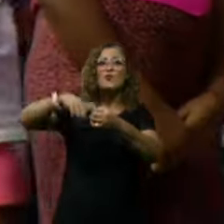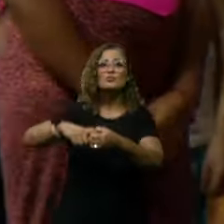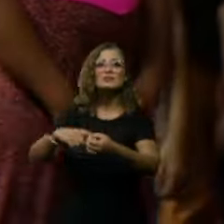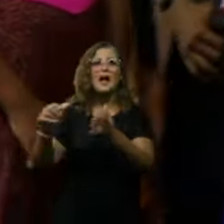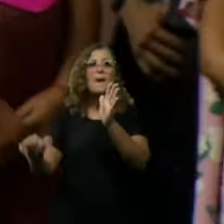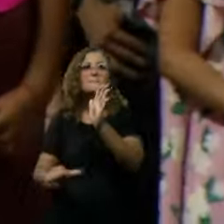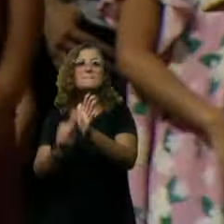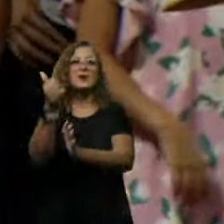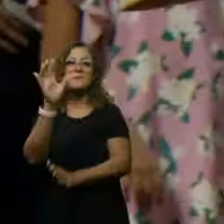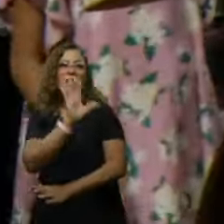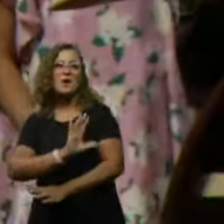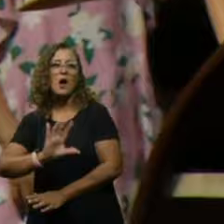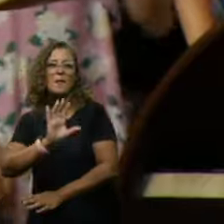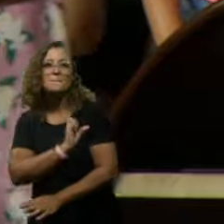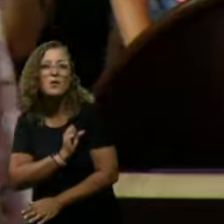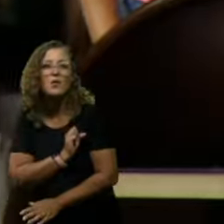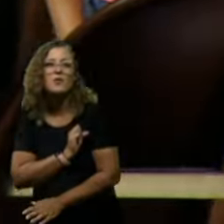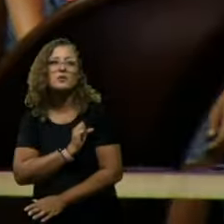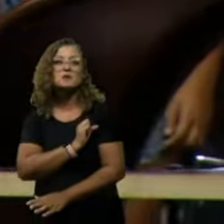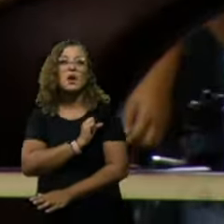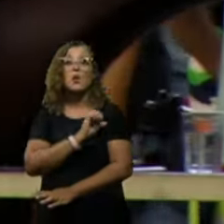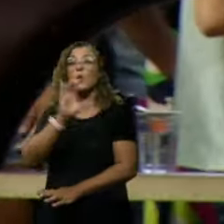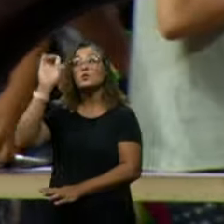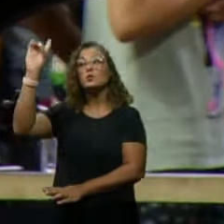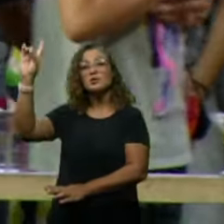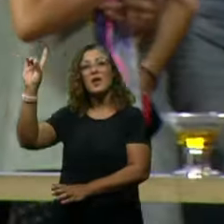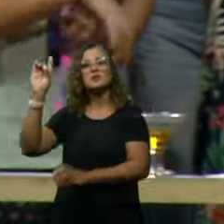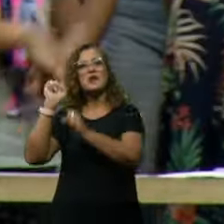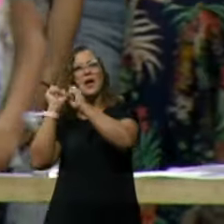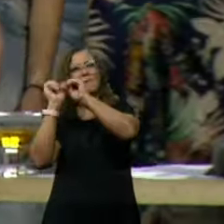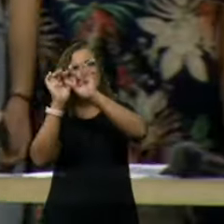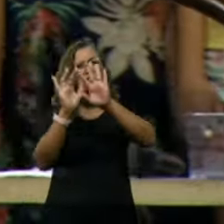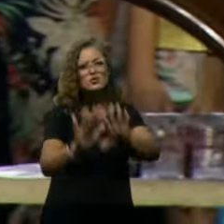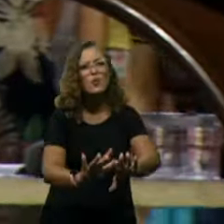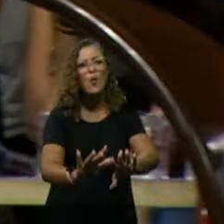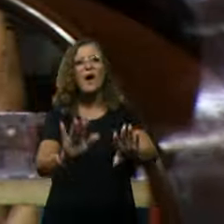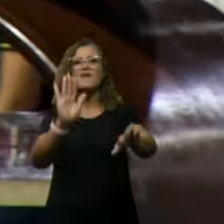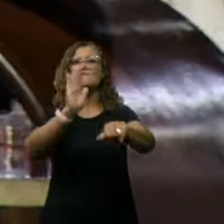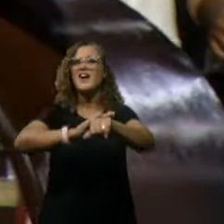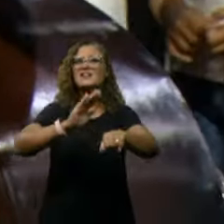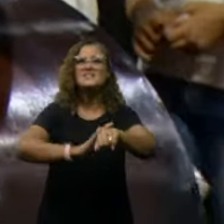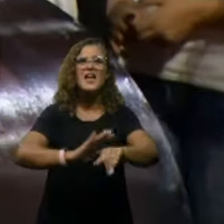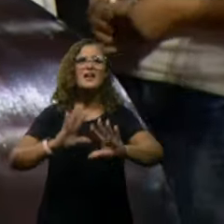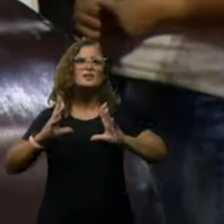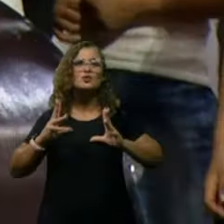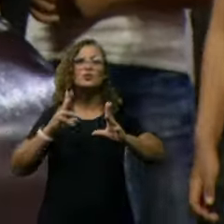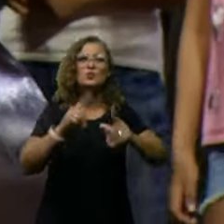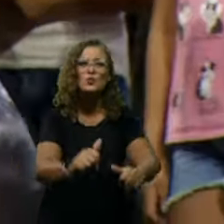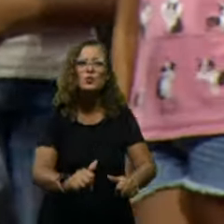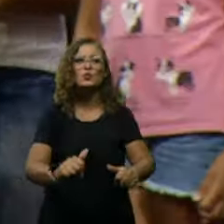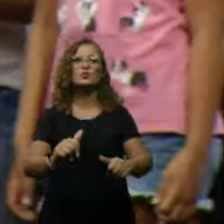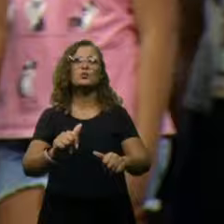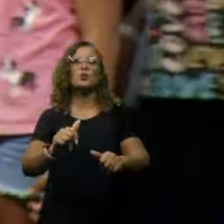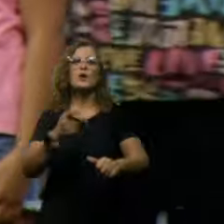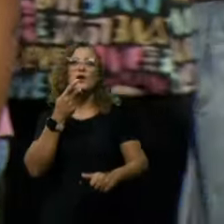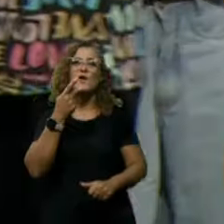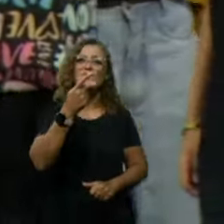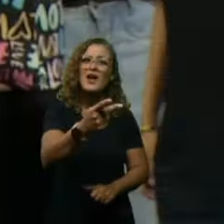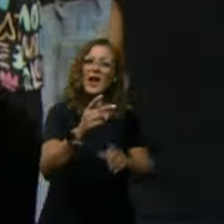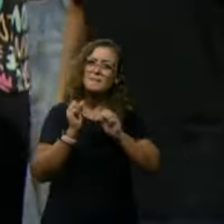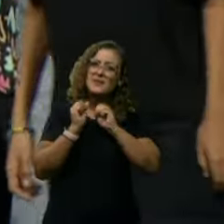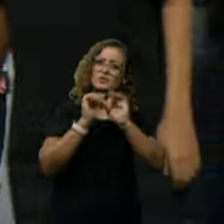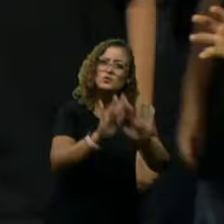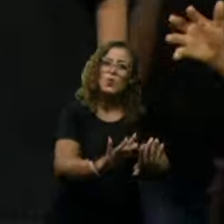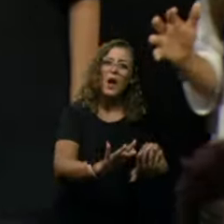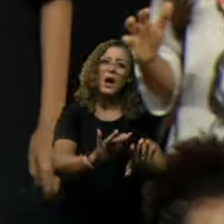quando o senhor disse quando eu falo bom e cumpre o que eu falei introduzir vocês na terra que jurei aos seus pais que